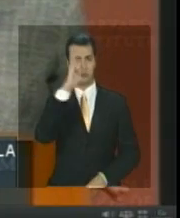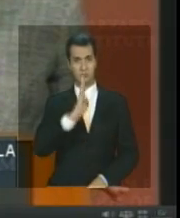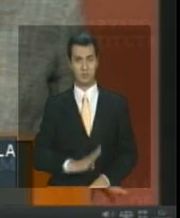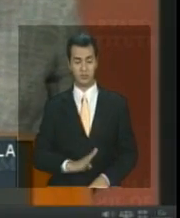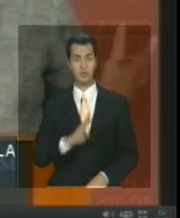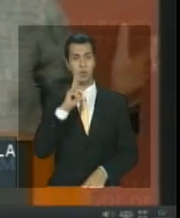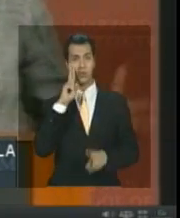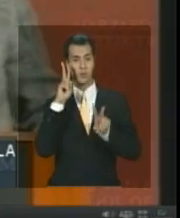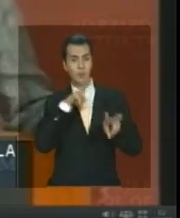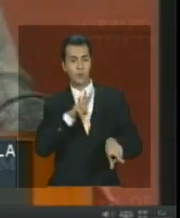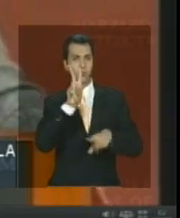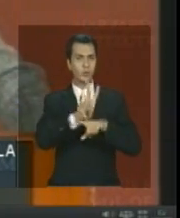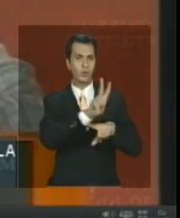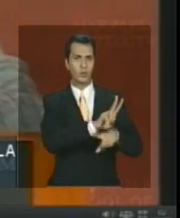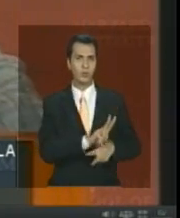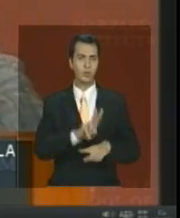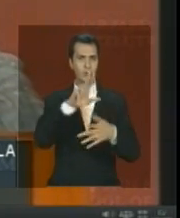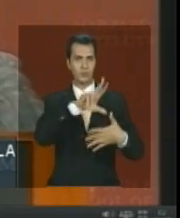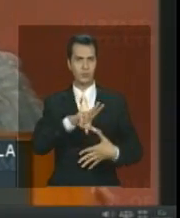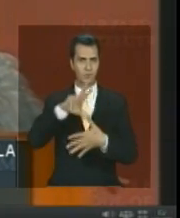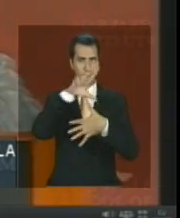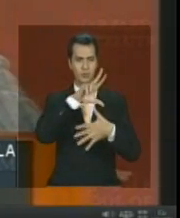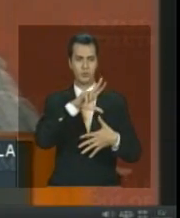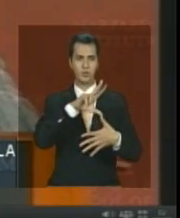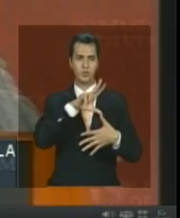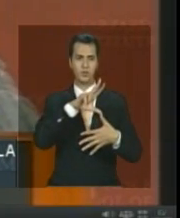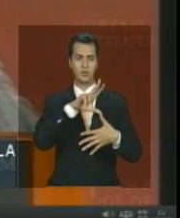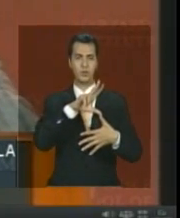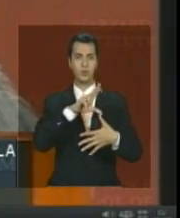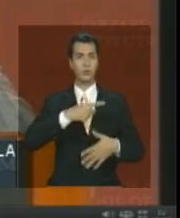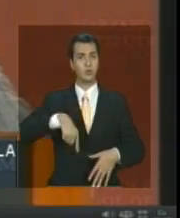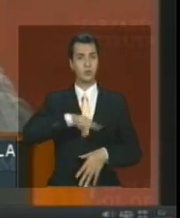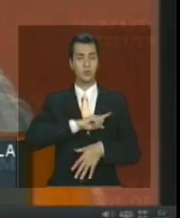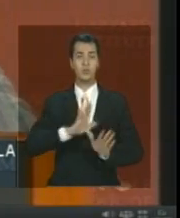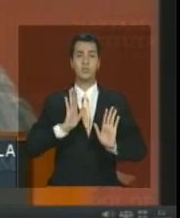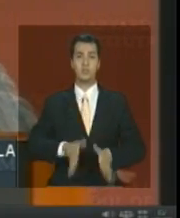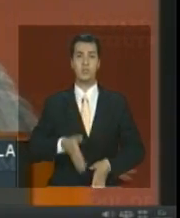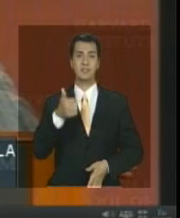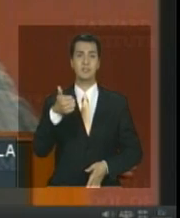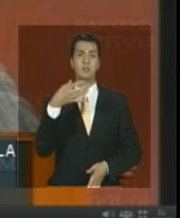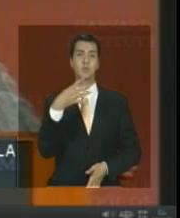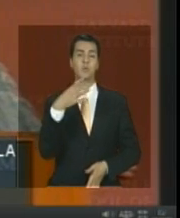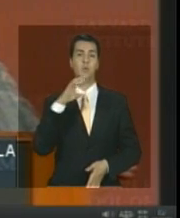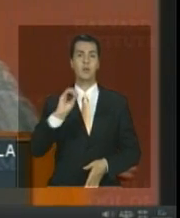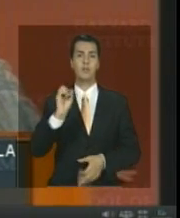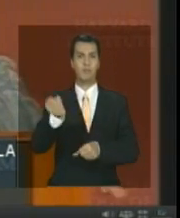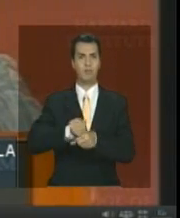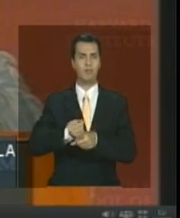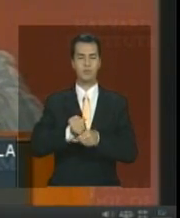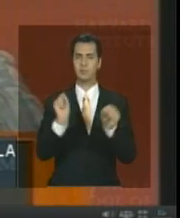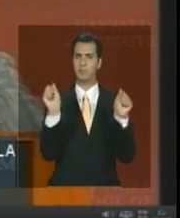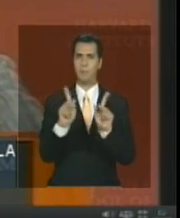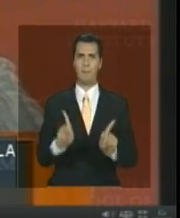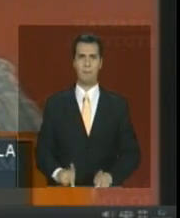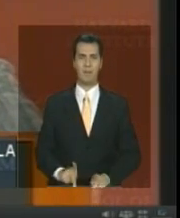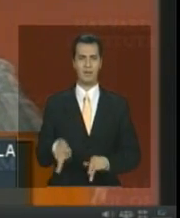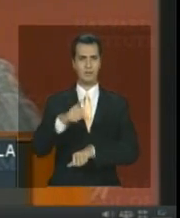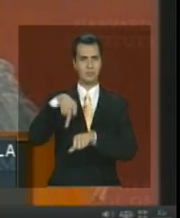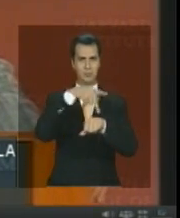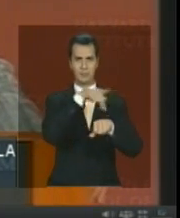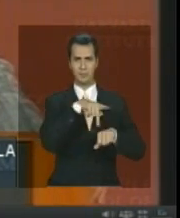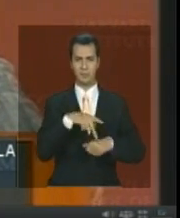seus vizinhos, para a sua região. Nós vivemos há 140 anos em paz com os nossos vizinhos e acreditamos